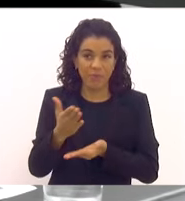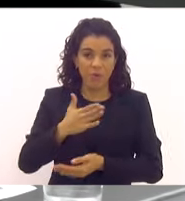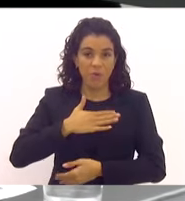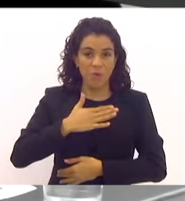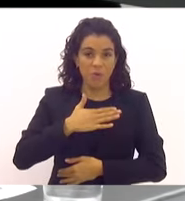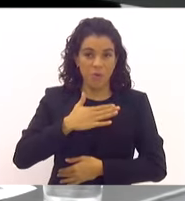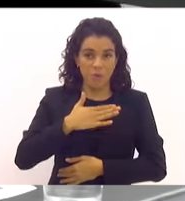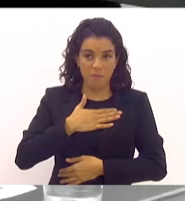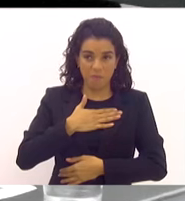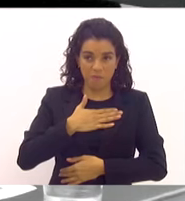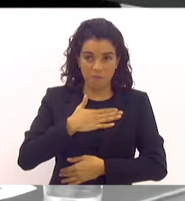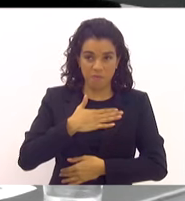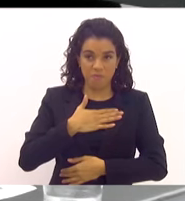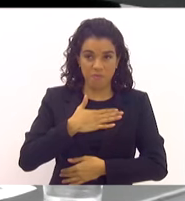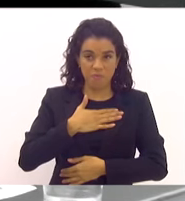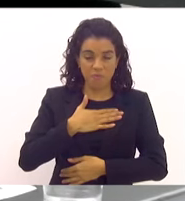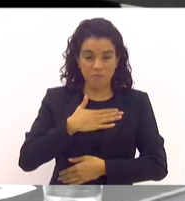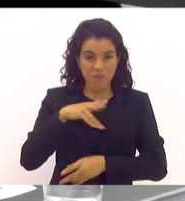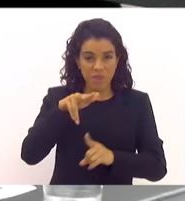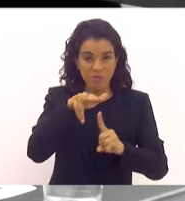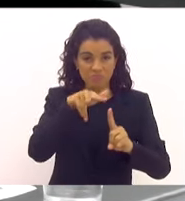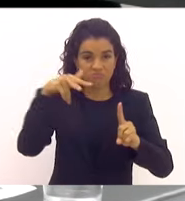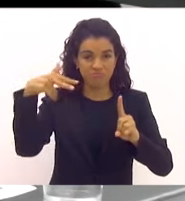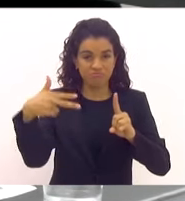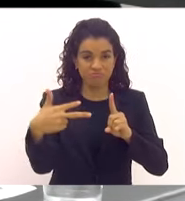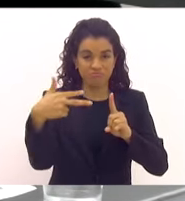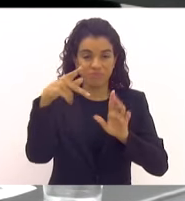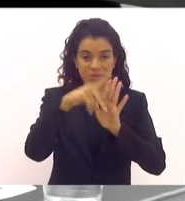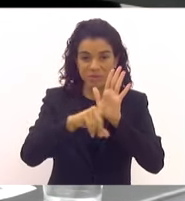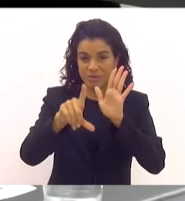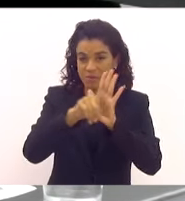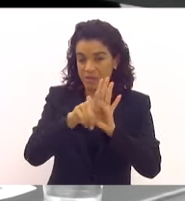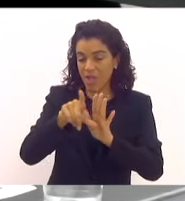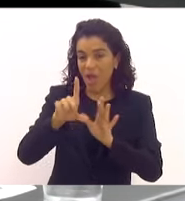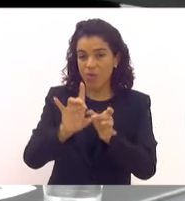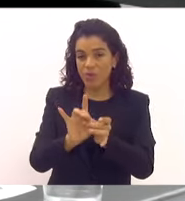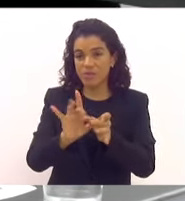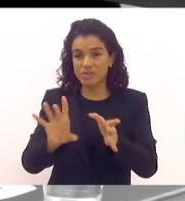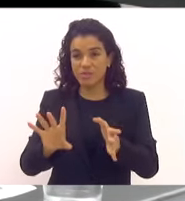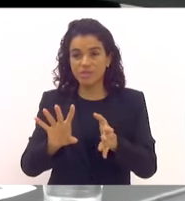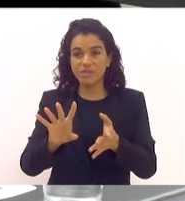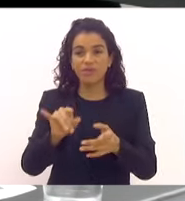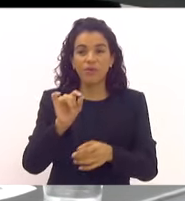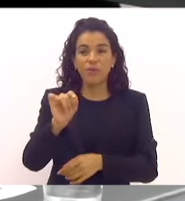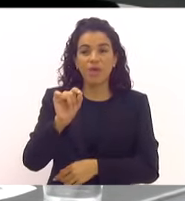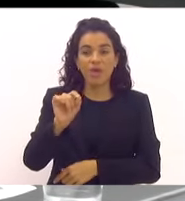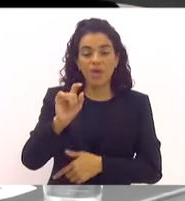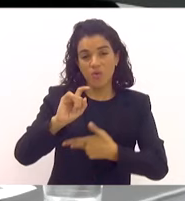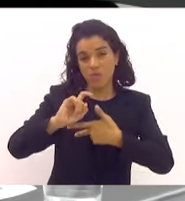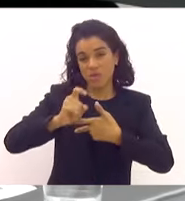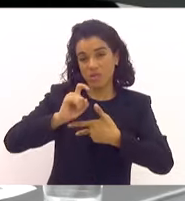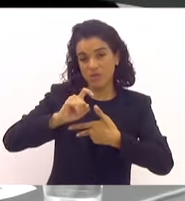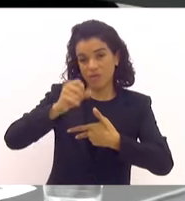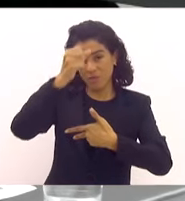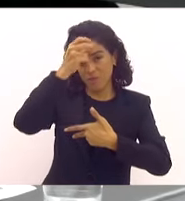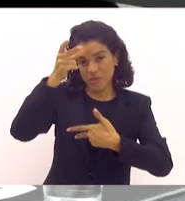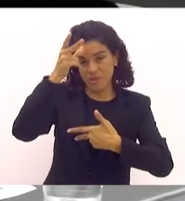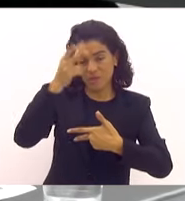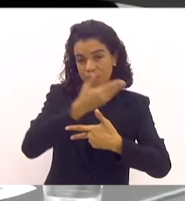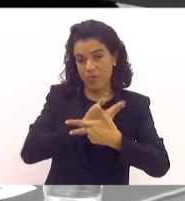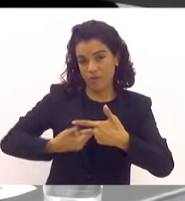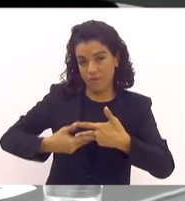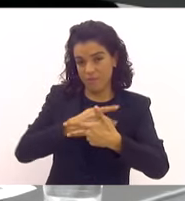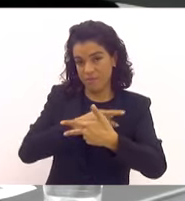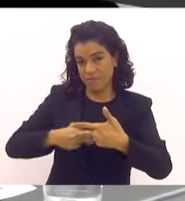o meu levar para o projeto de natureza autorizativa faz com que o Poder Executivo utilize, através